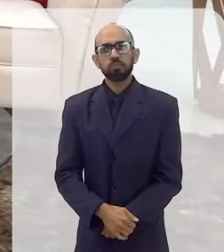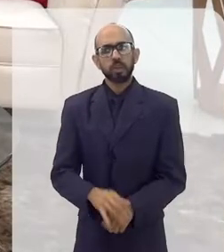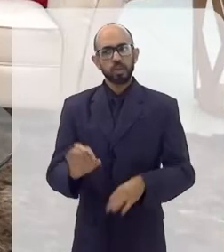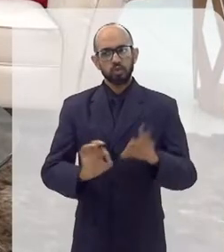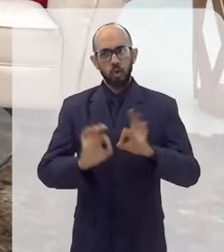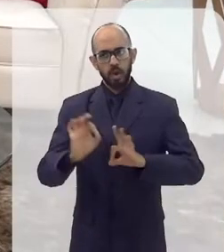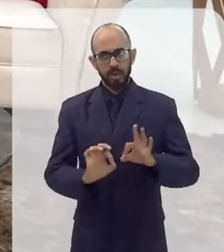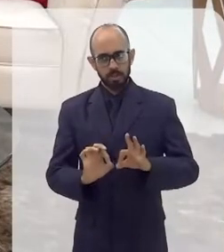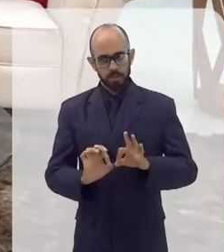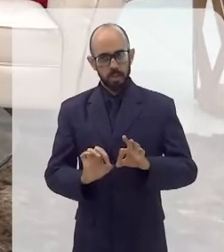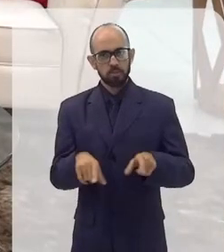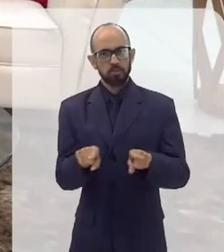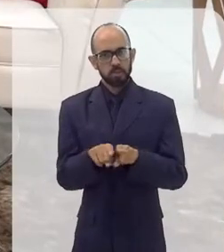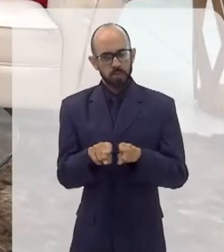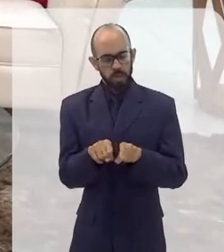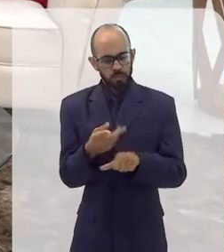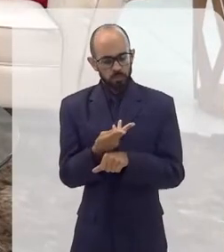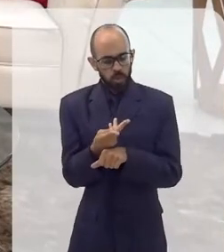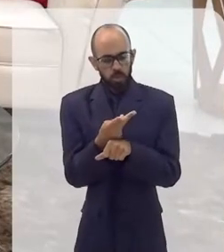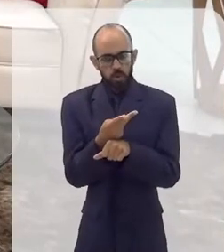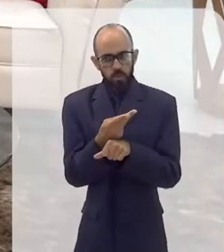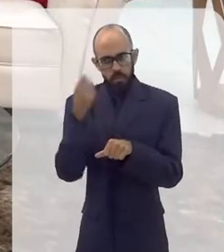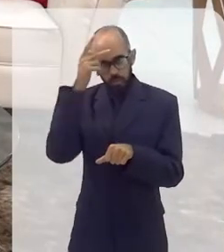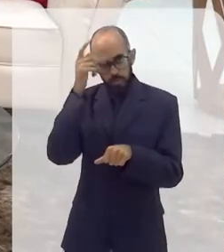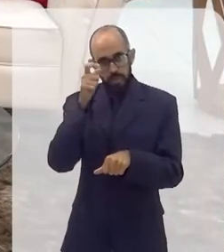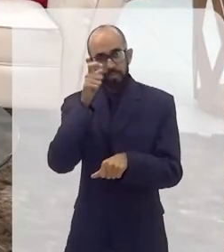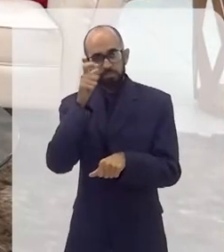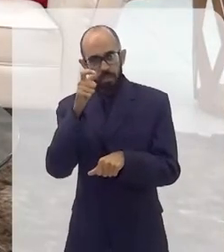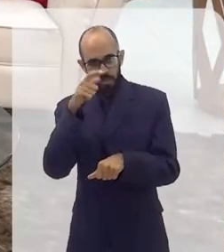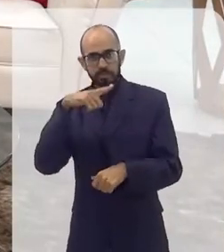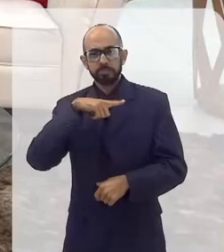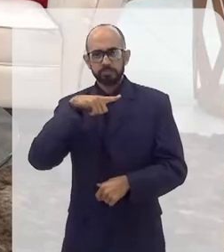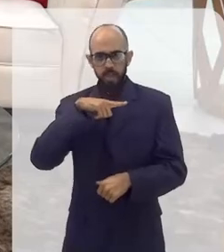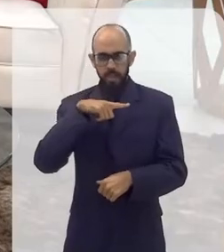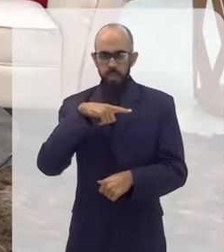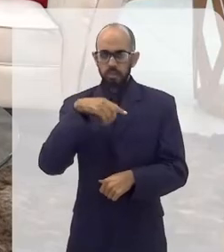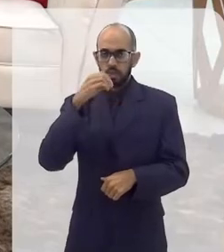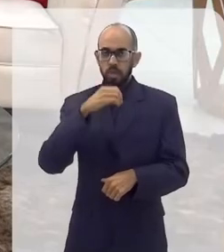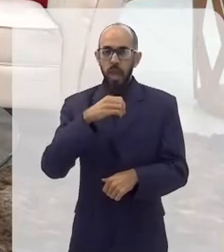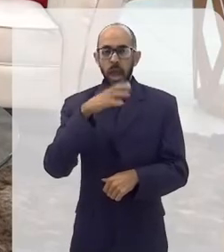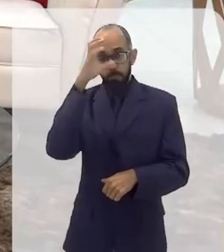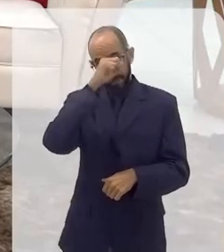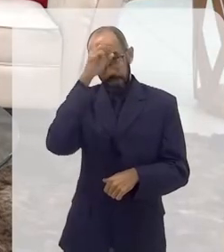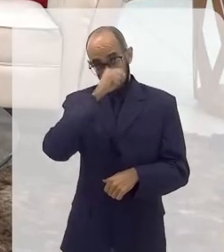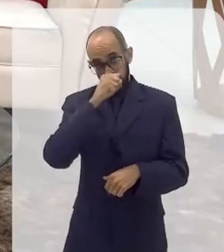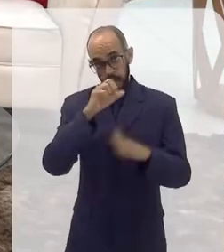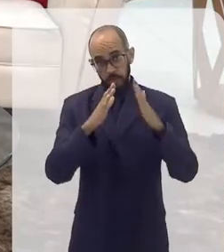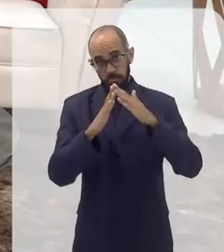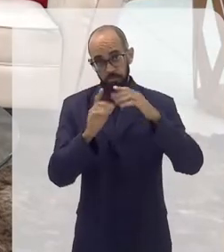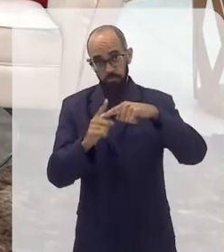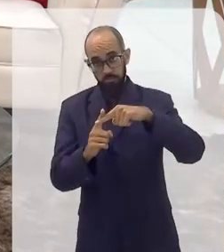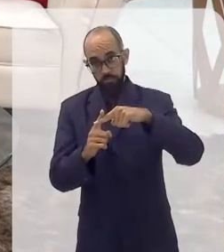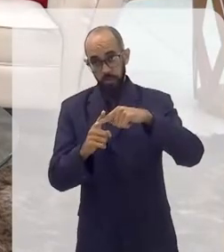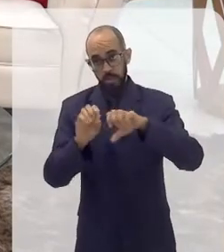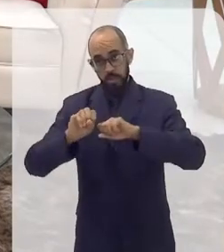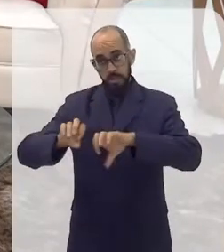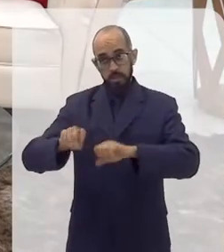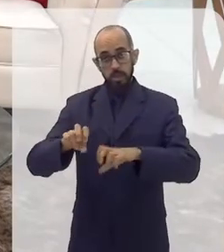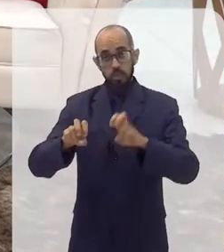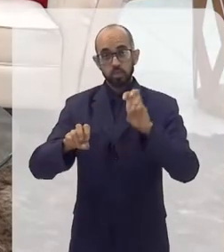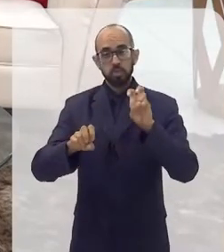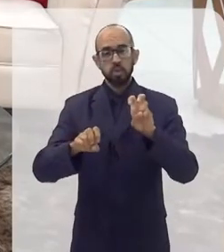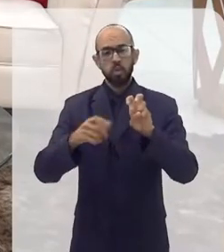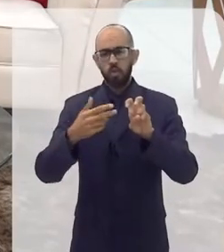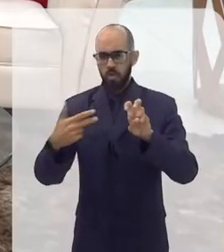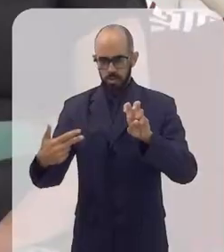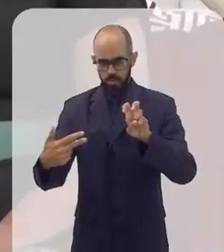E eles, organizadamente, eles procuram pessoas que estão interessadas em conhecer sobre a igreja e ensinam 5